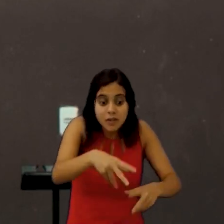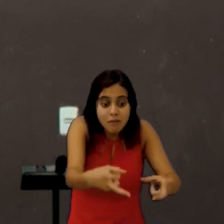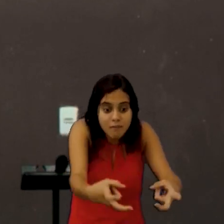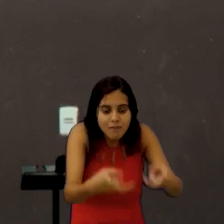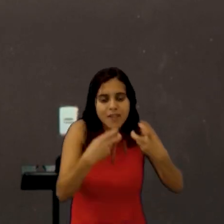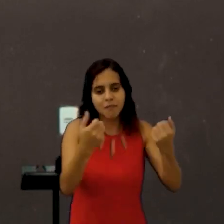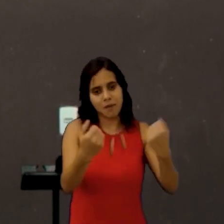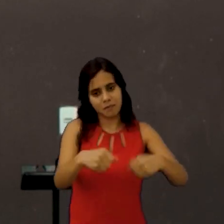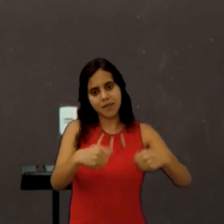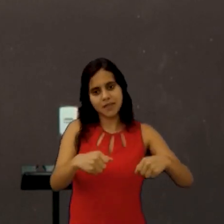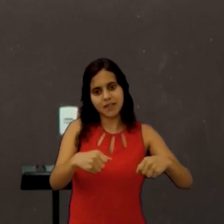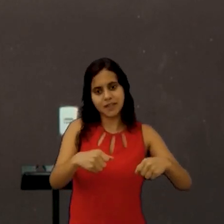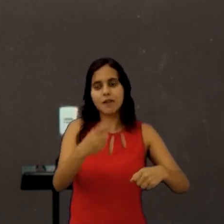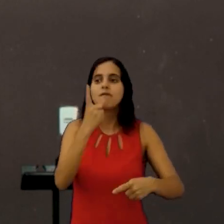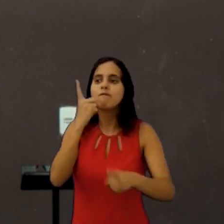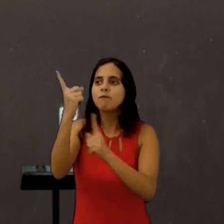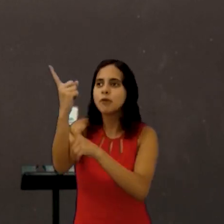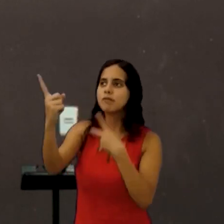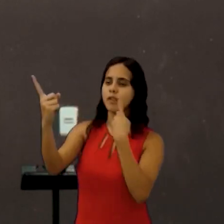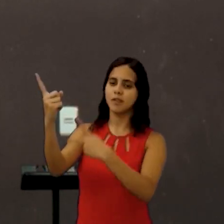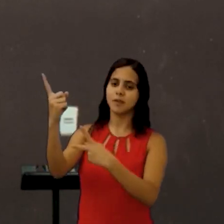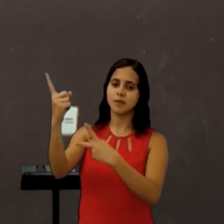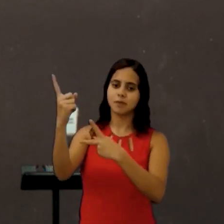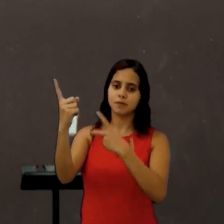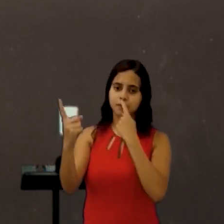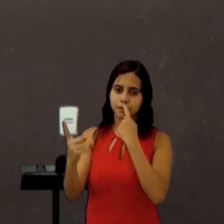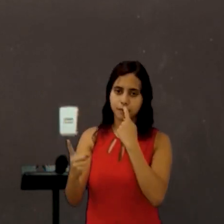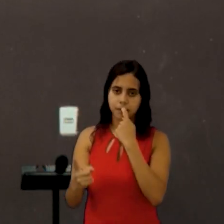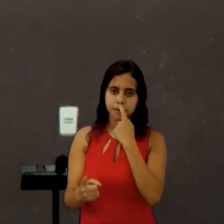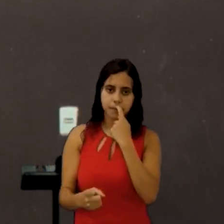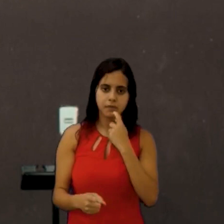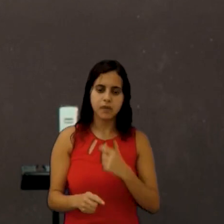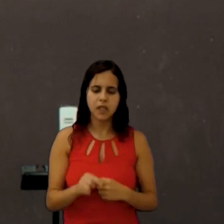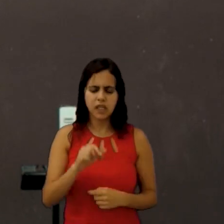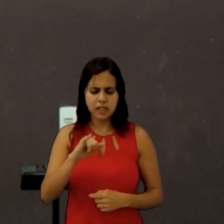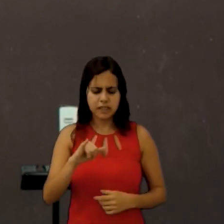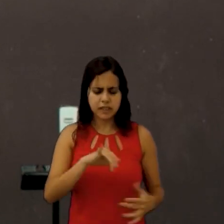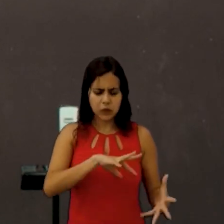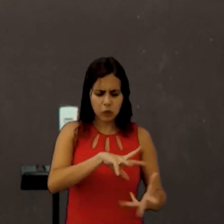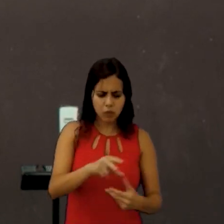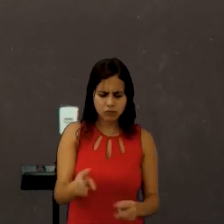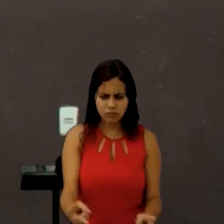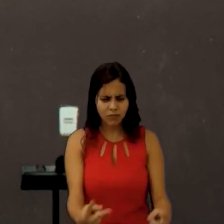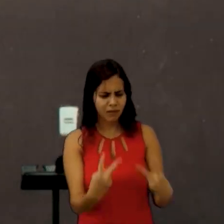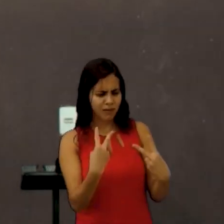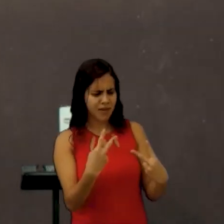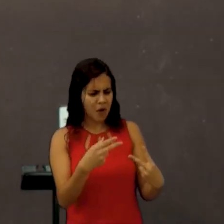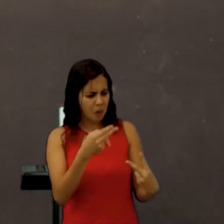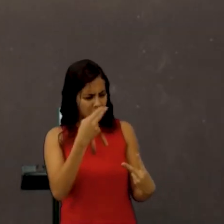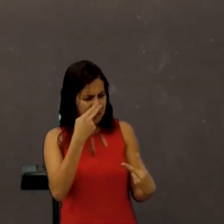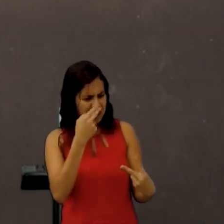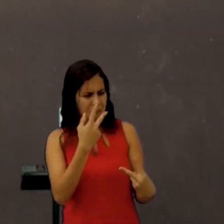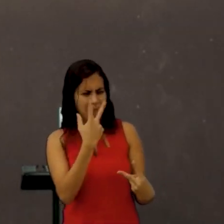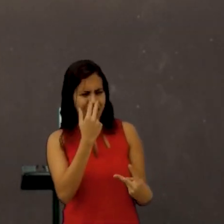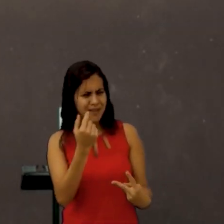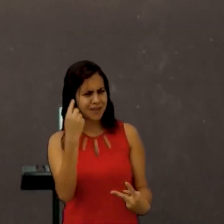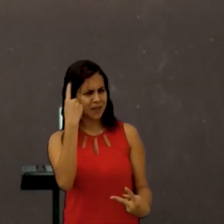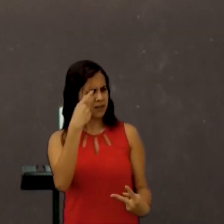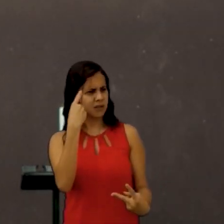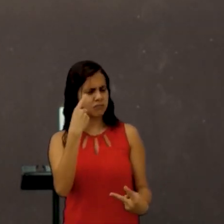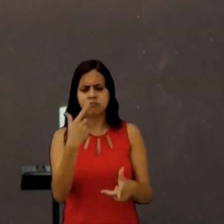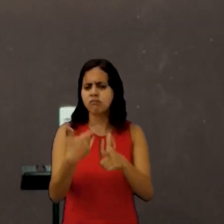Paulo está dizendo aqui. E aí ele diz, se nós enlouquecemos, ou seja, se o mundo olha para nós e diz assim, eles são doidos, não tem problema